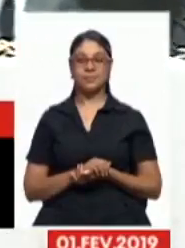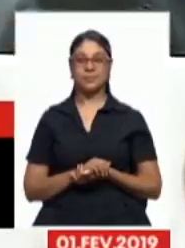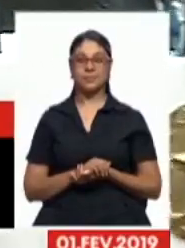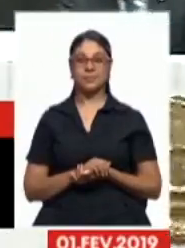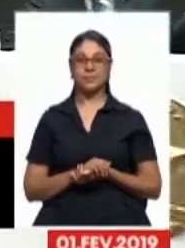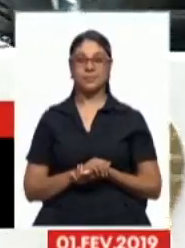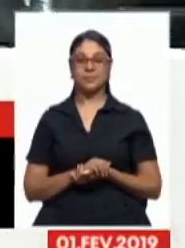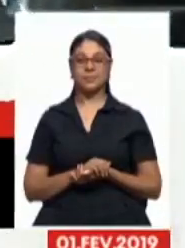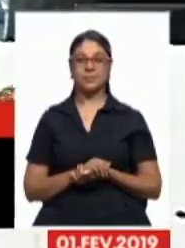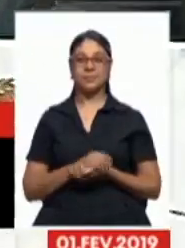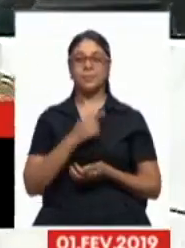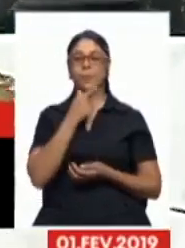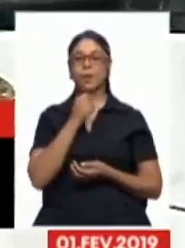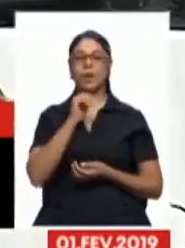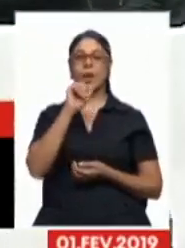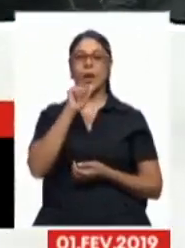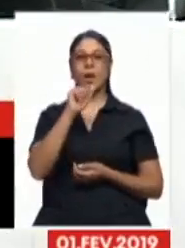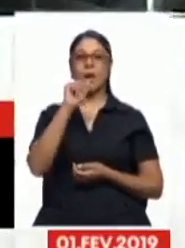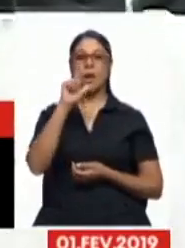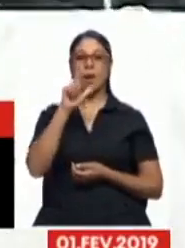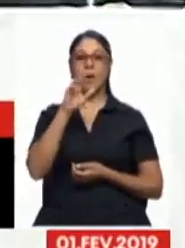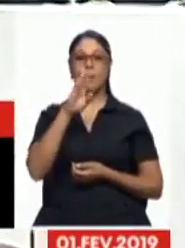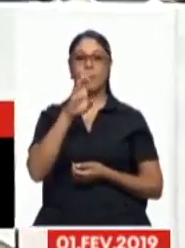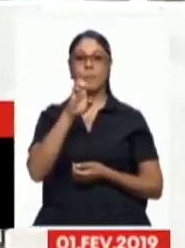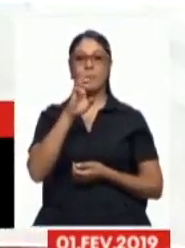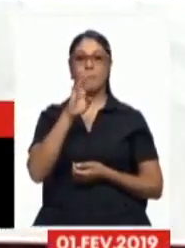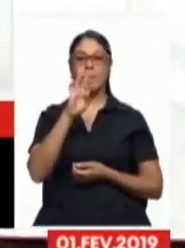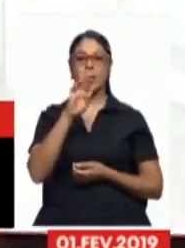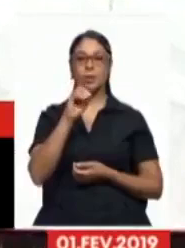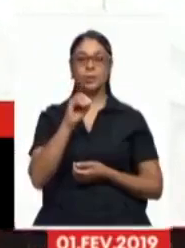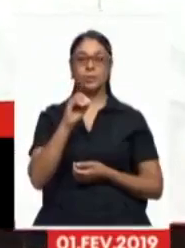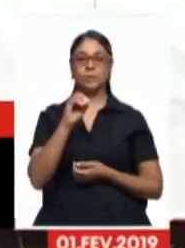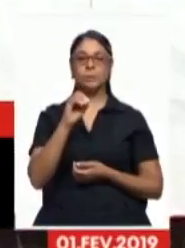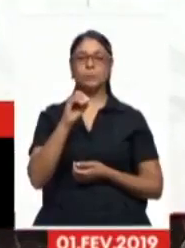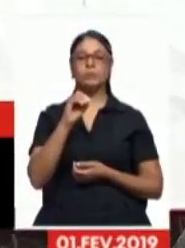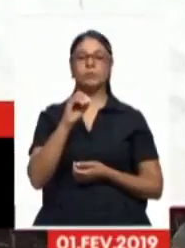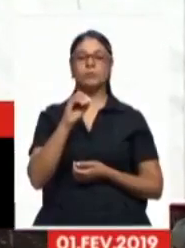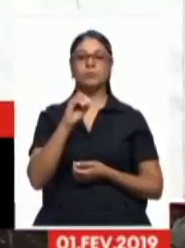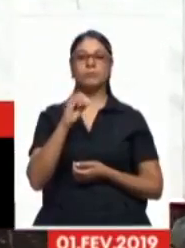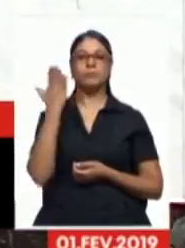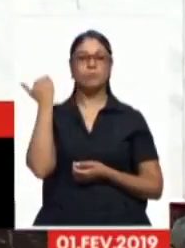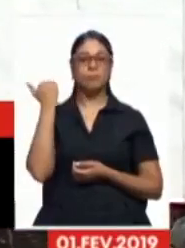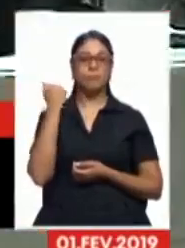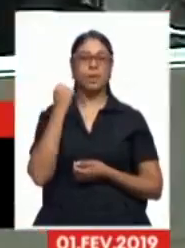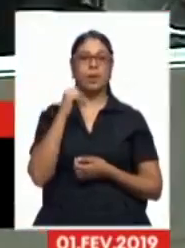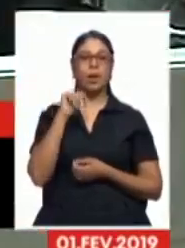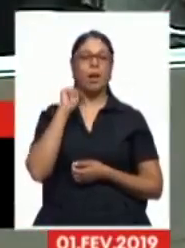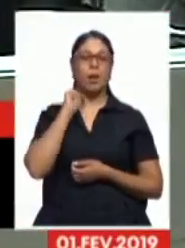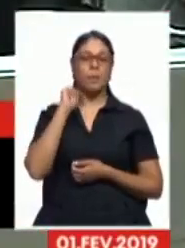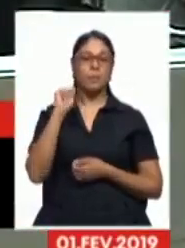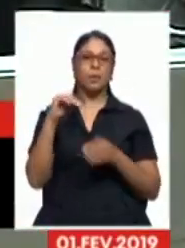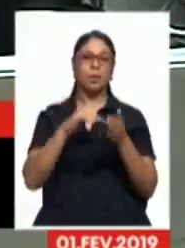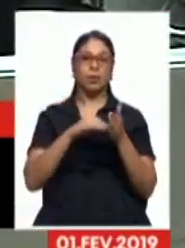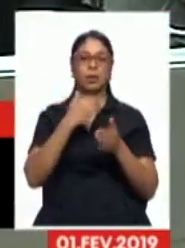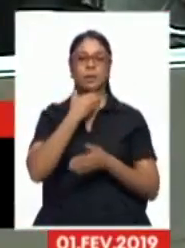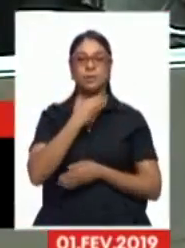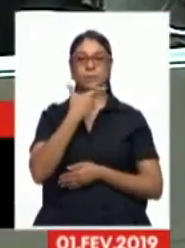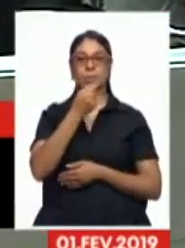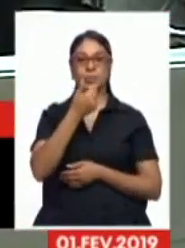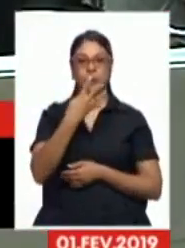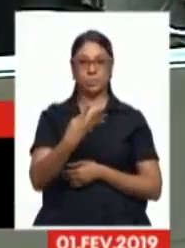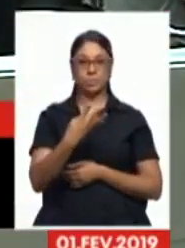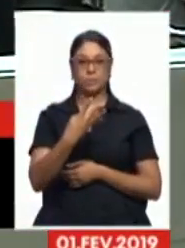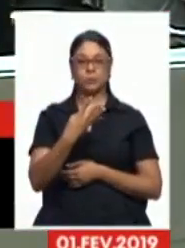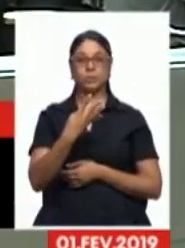Senhor Alberto Pinto Coelho, governador do Estado de Minas Gerais no período de abril a dezembro de 2014, ex-presidente